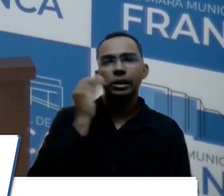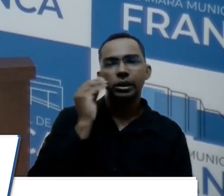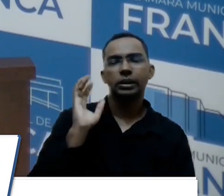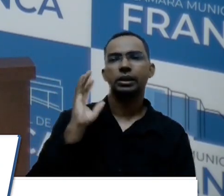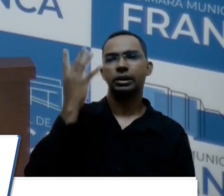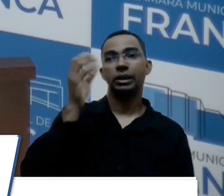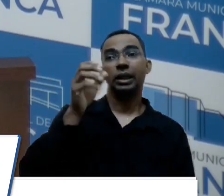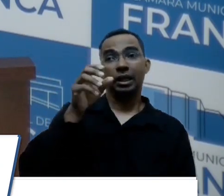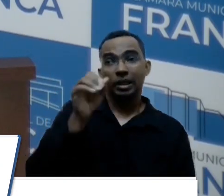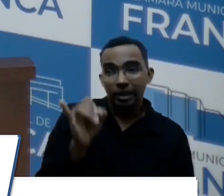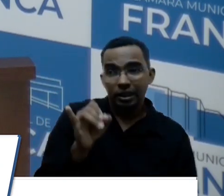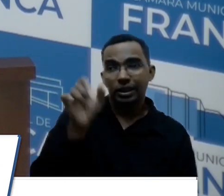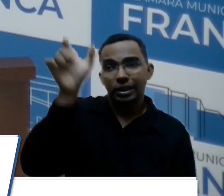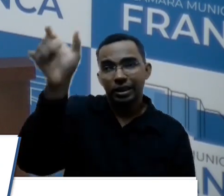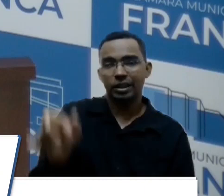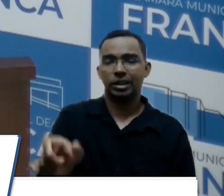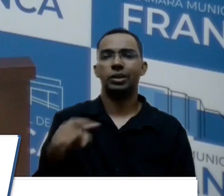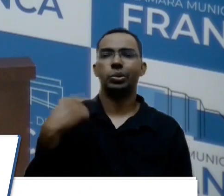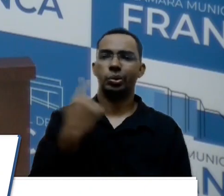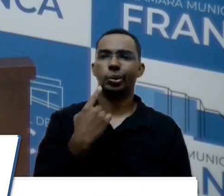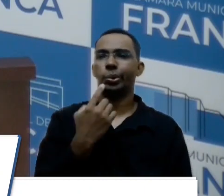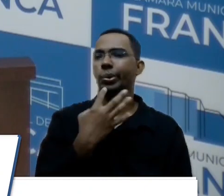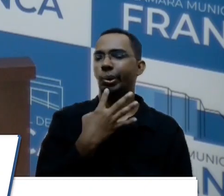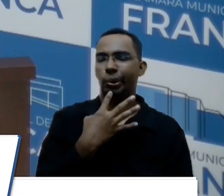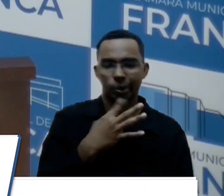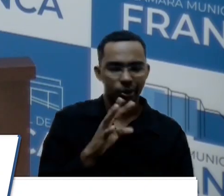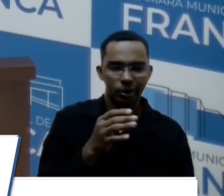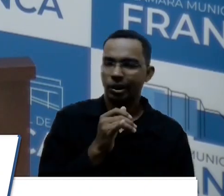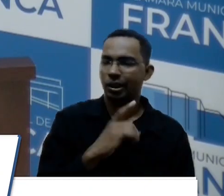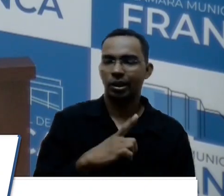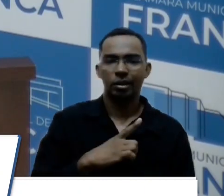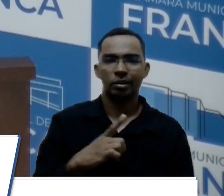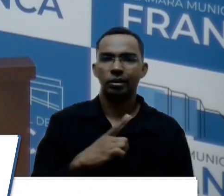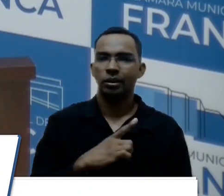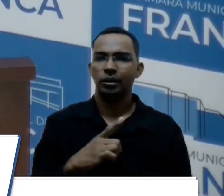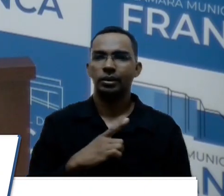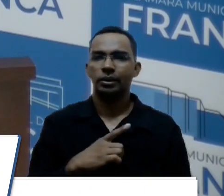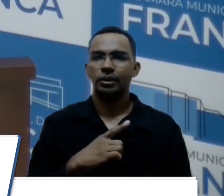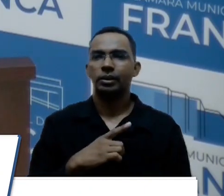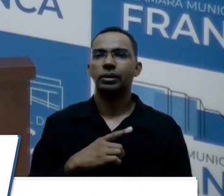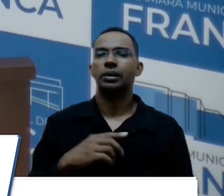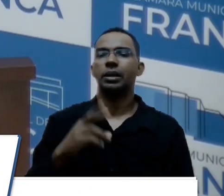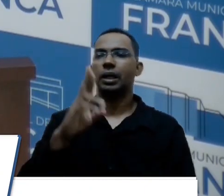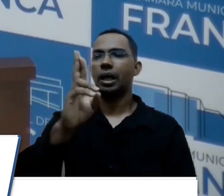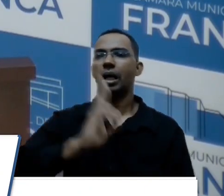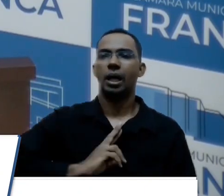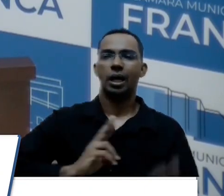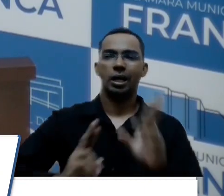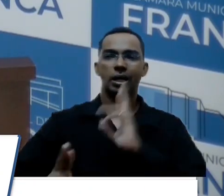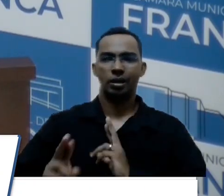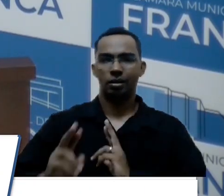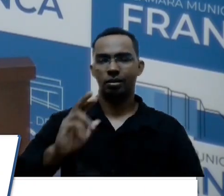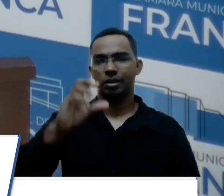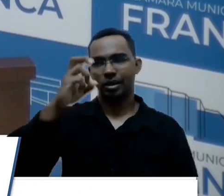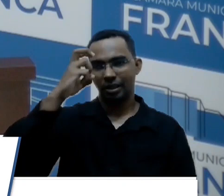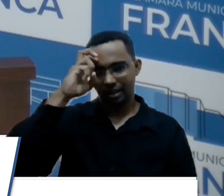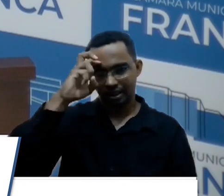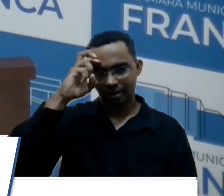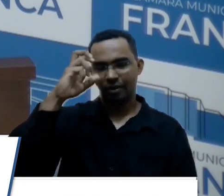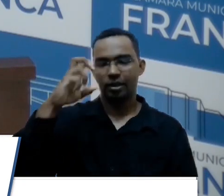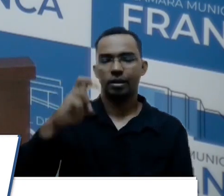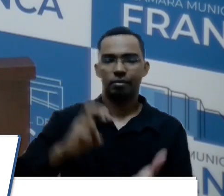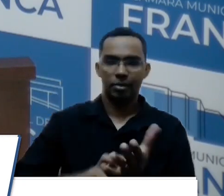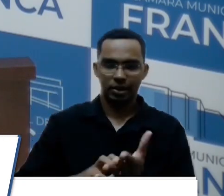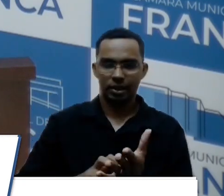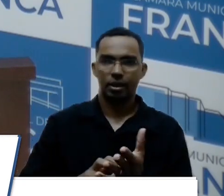caso a gente não tenha as respostas afirmativas. Por exemplo,